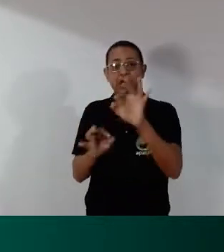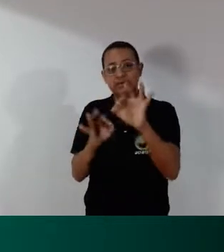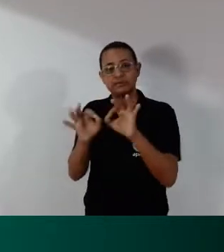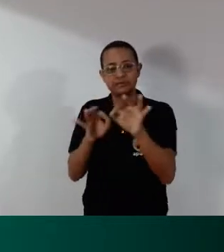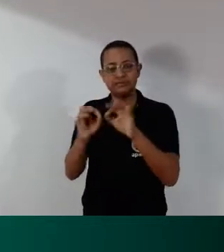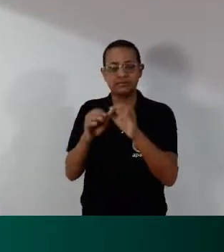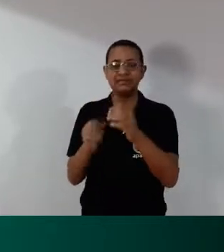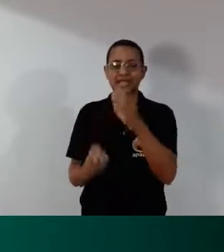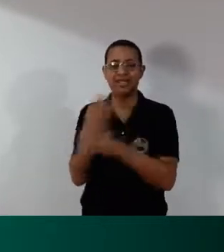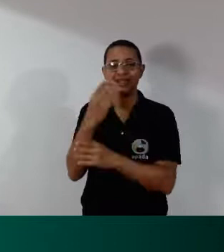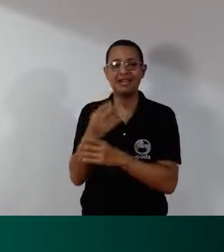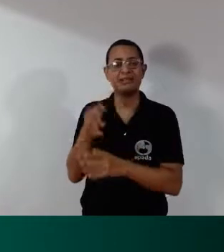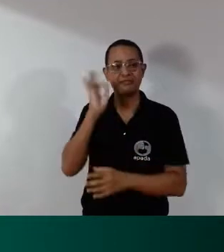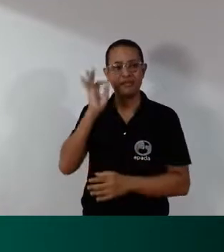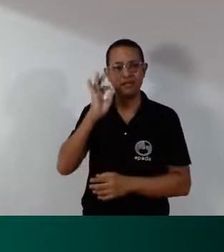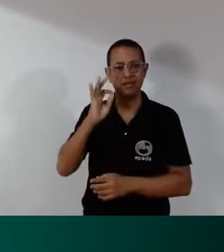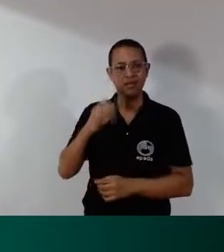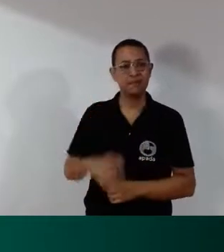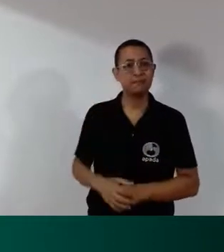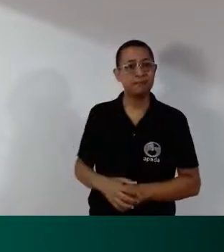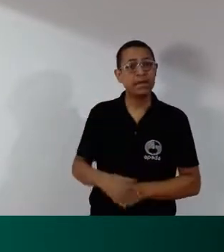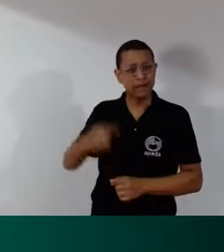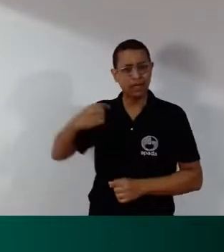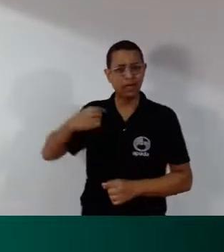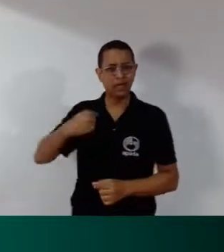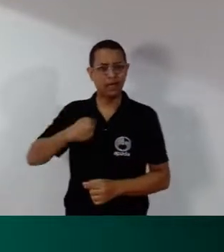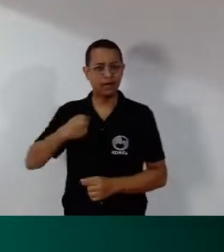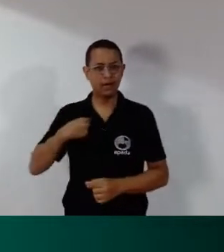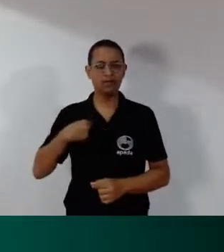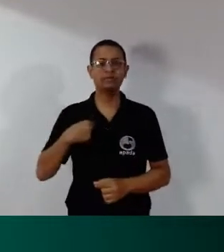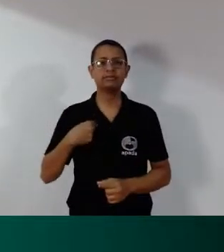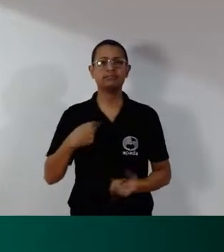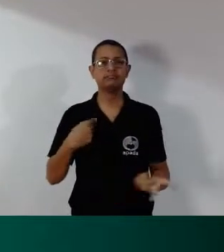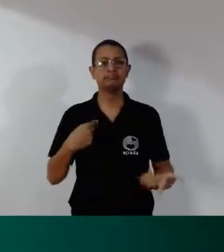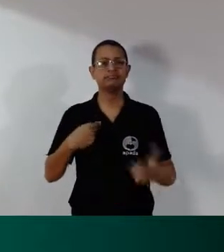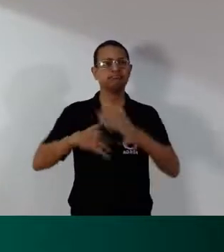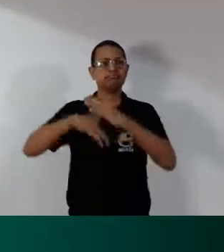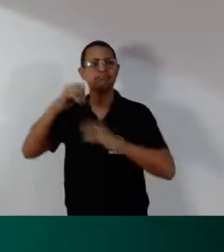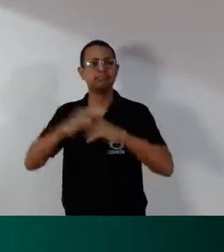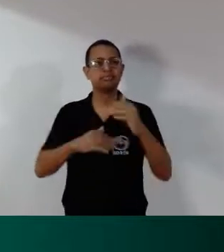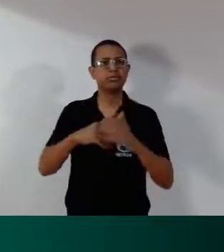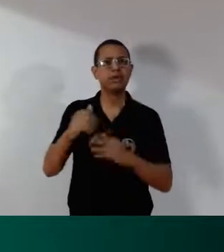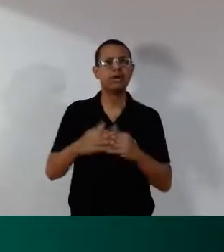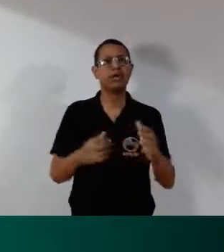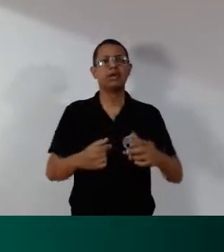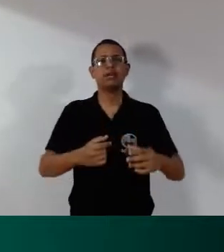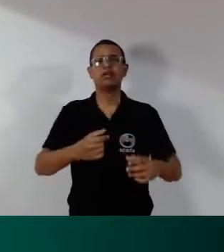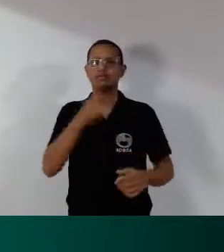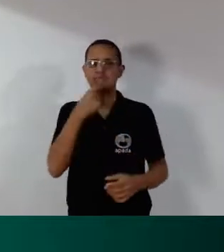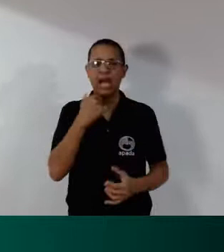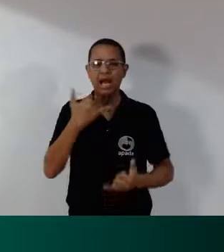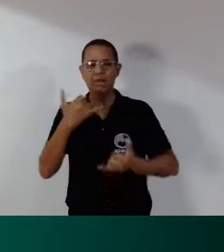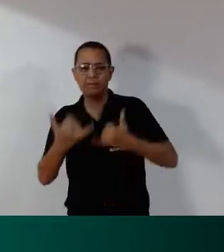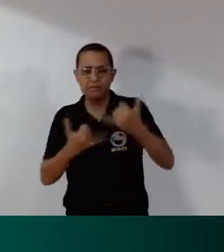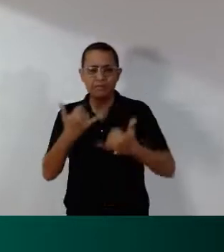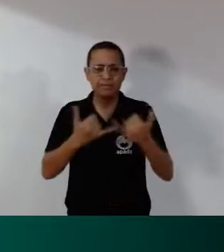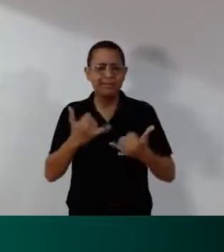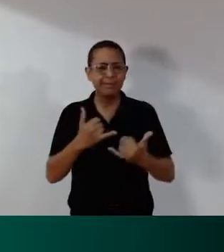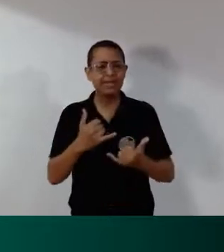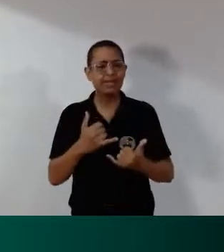o humorista né o a minha função seja nossa cidade fazer o molho e piada mas